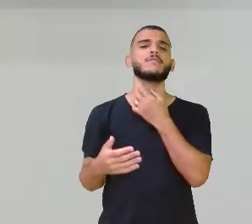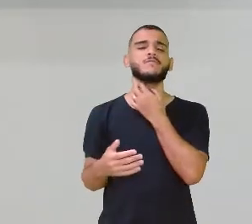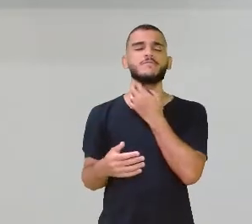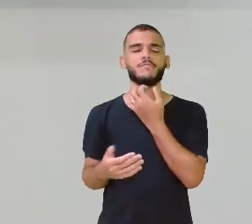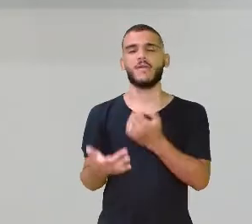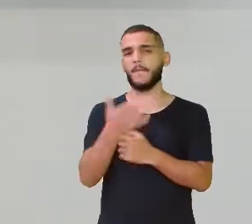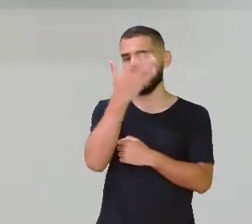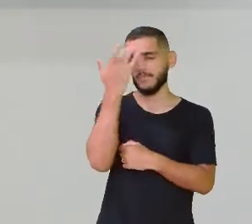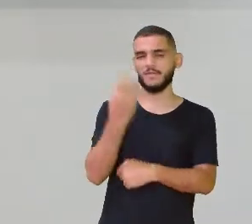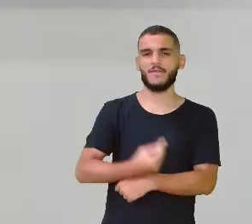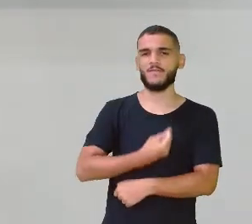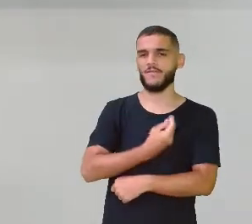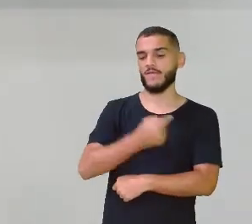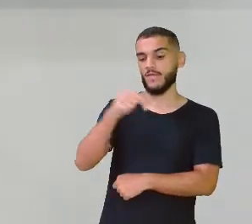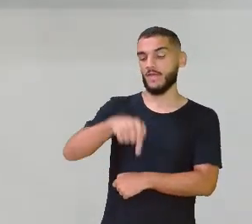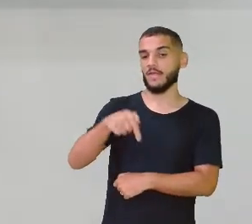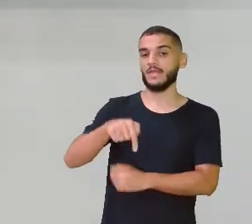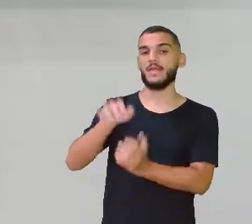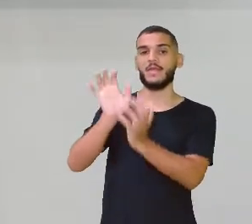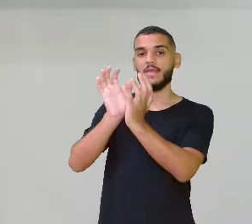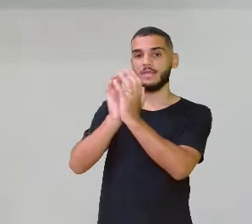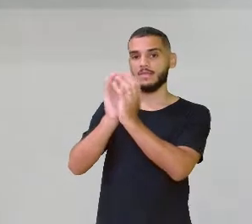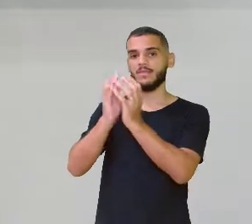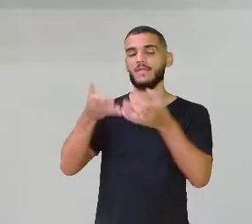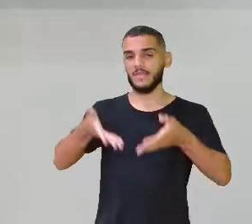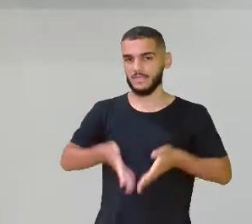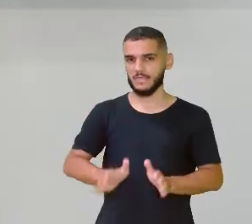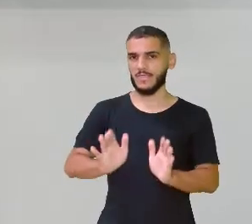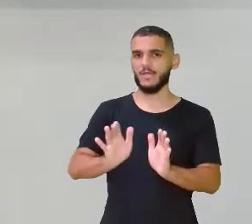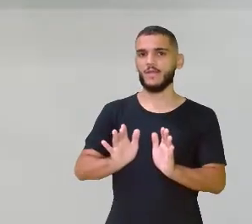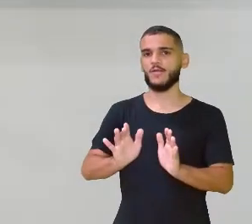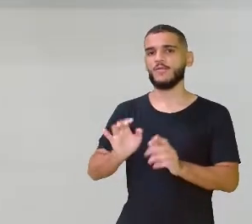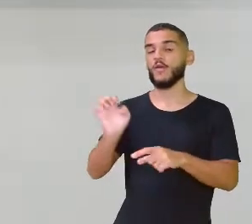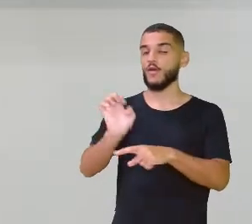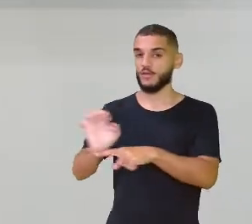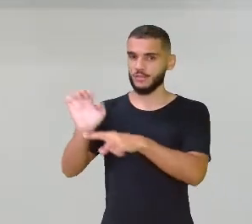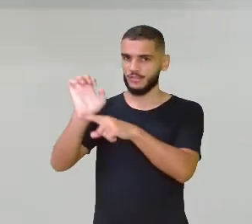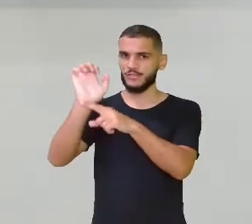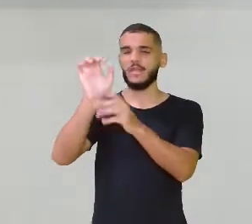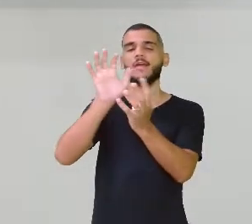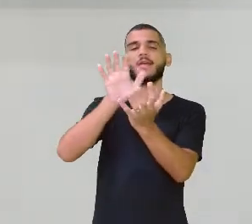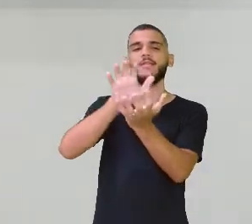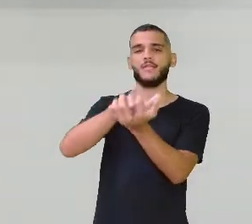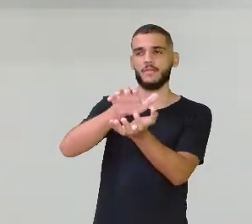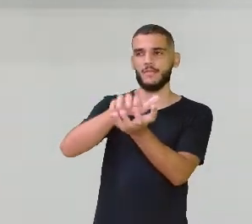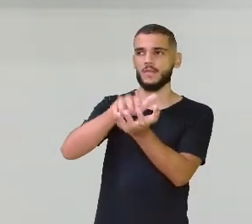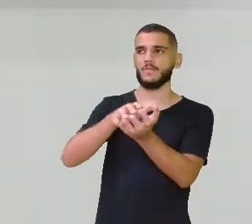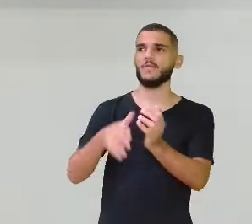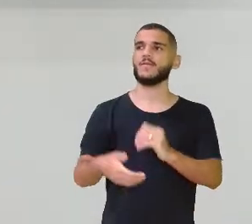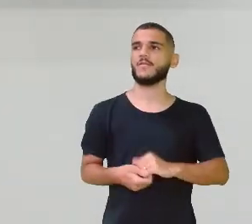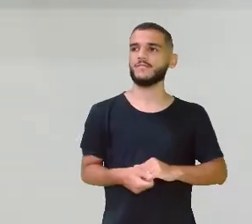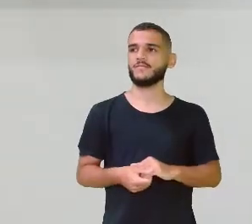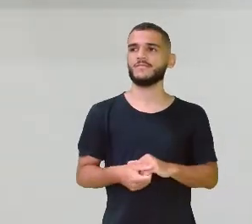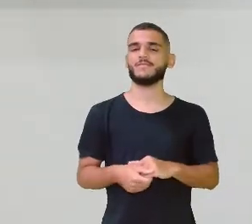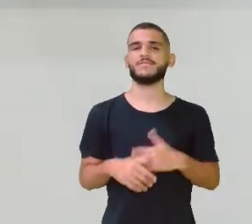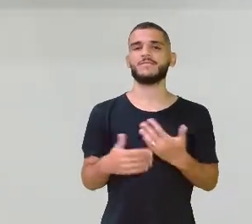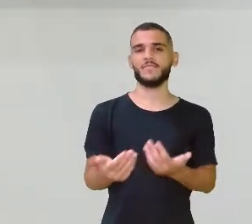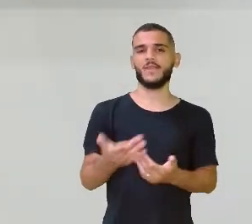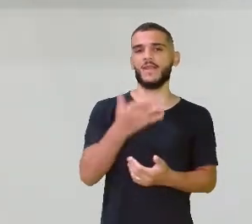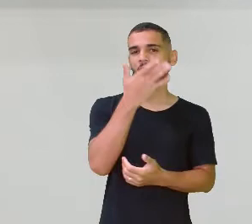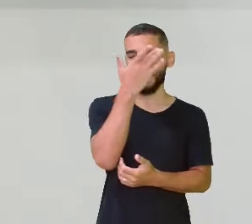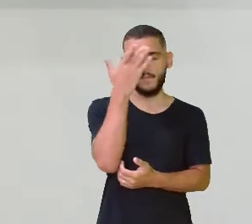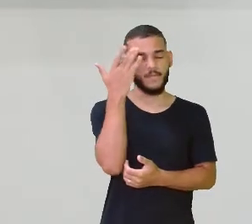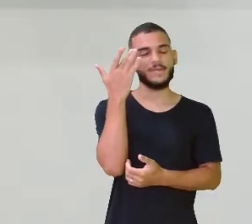moram aqui no Recife nasceram em Pernambuco. Diz aí pra gente que a gente está aqui. Curioso. Olha ali, ó, a minha produção está dizendo que